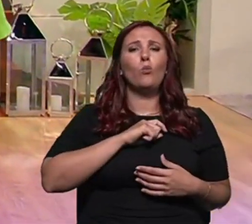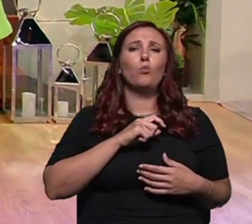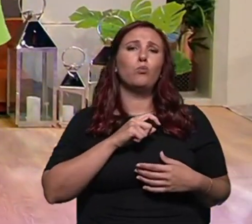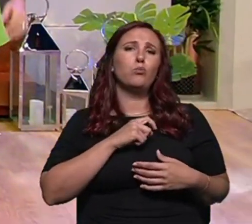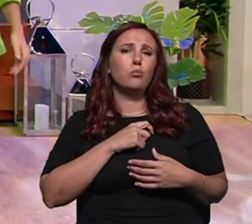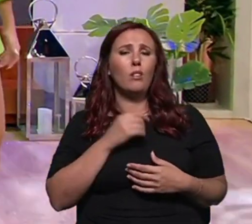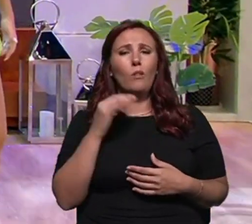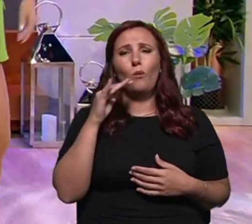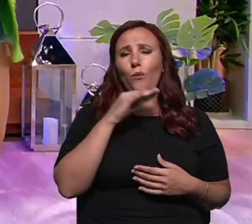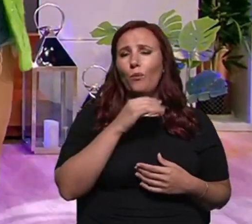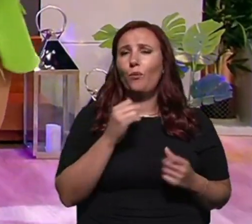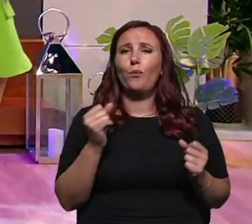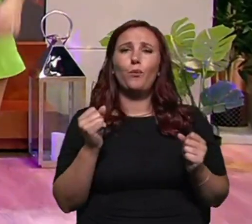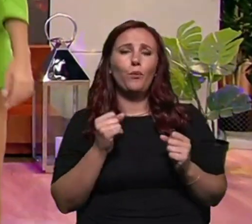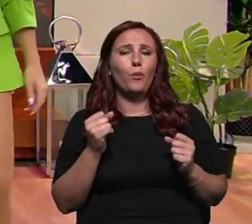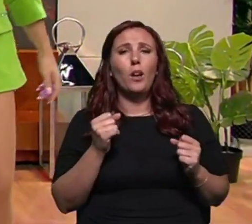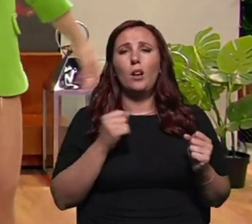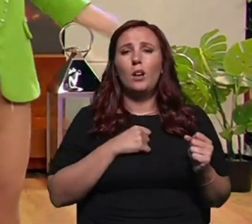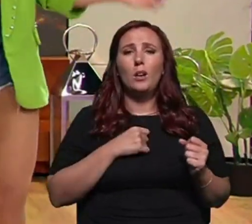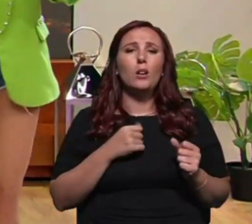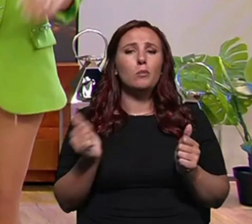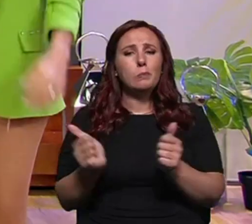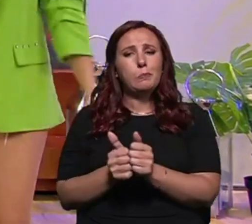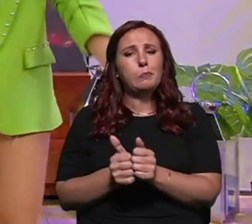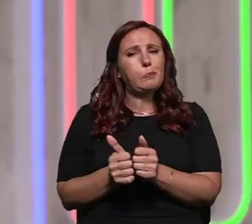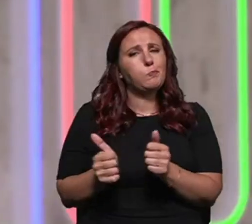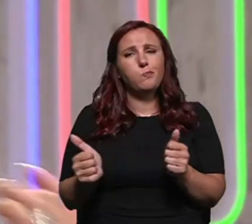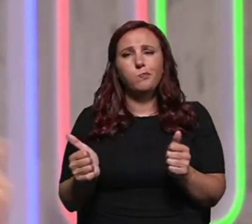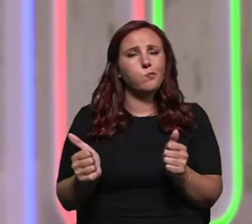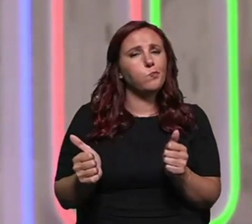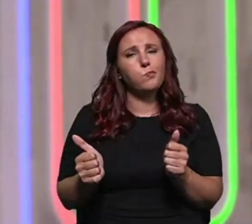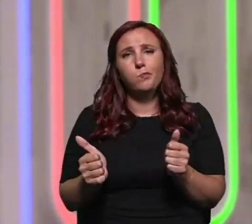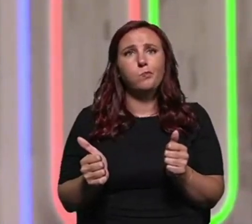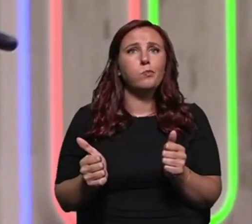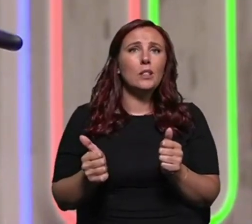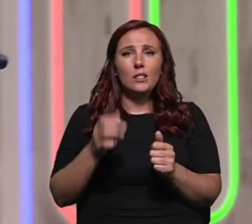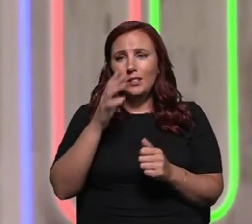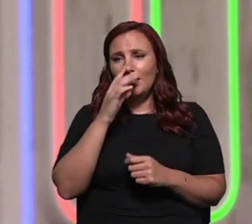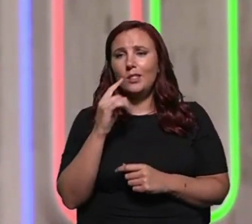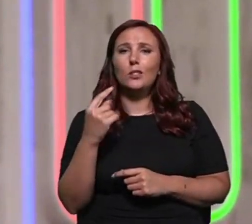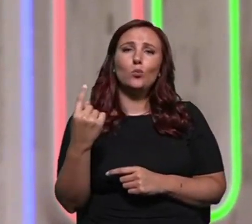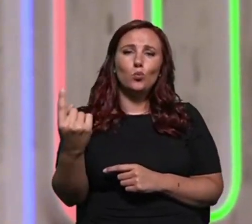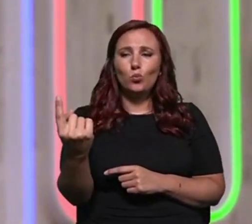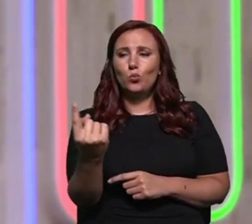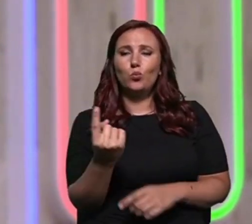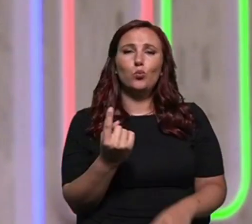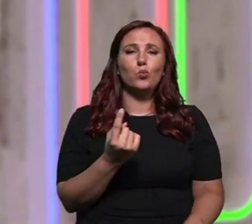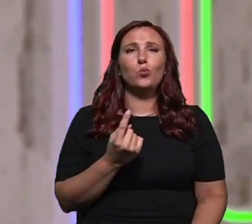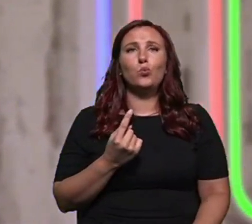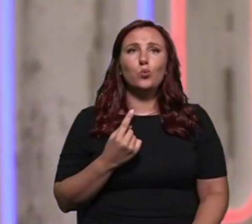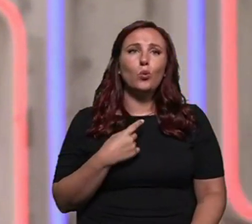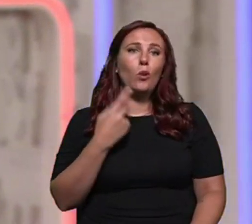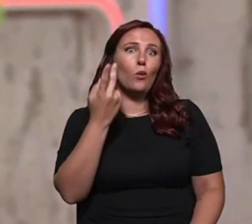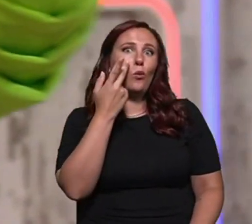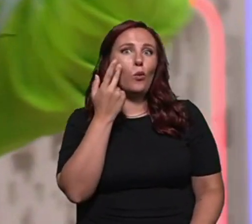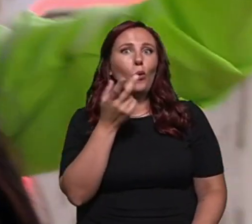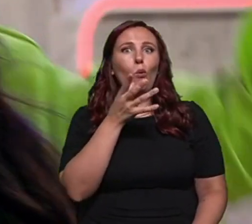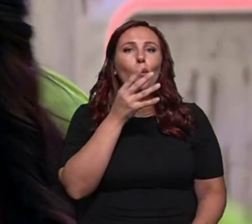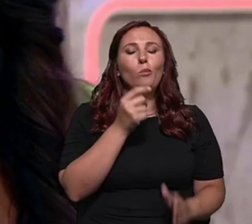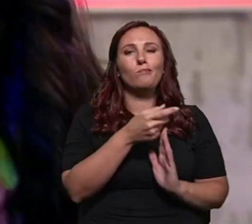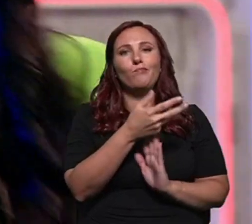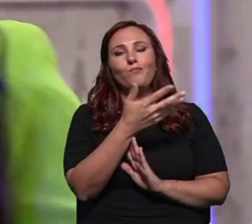gelado não aguenta viver sem ti mas quando tu vens ter comigo a vida tem logo outra